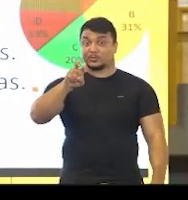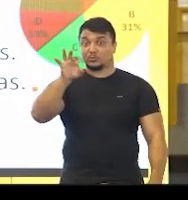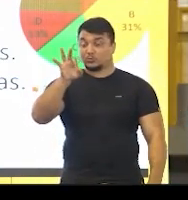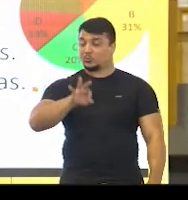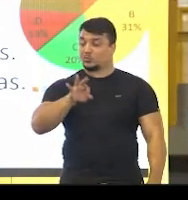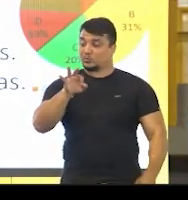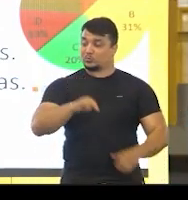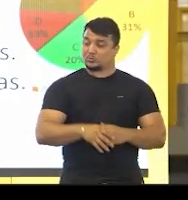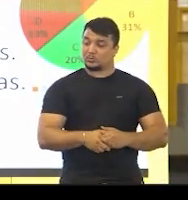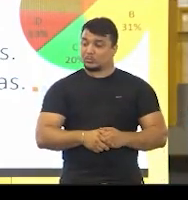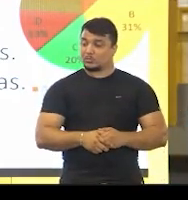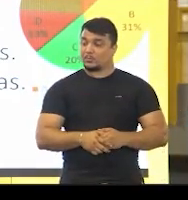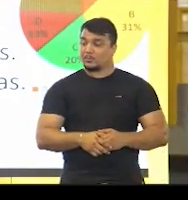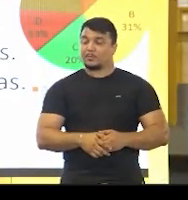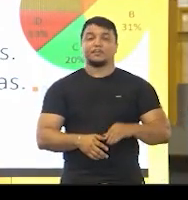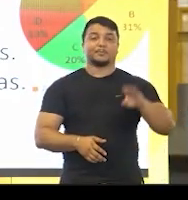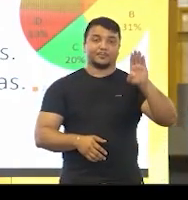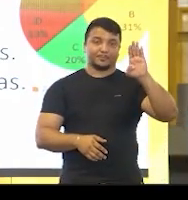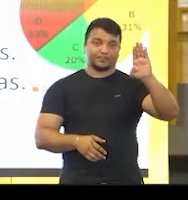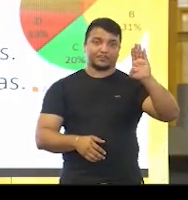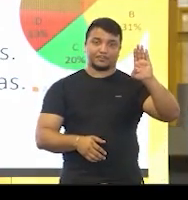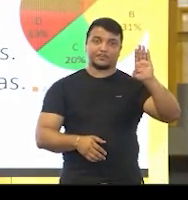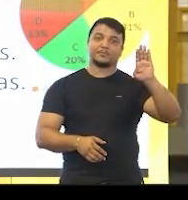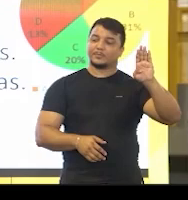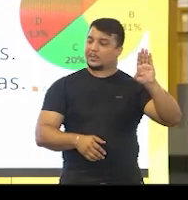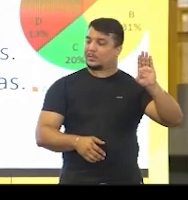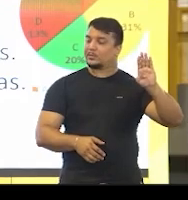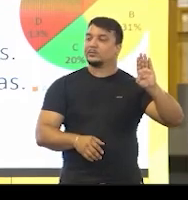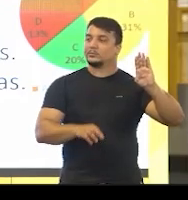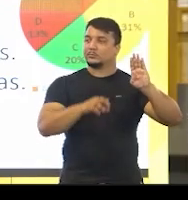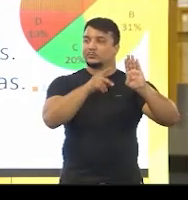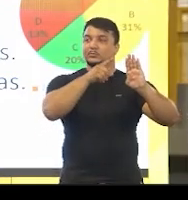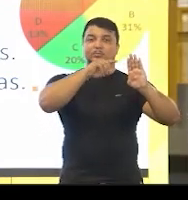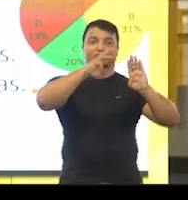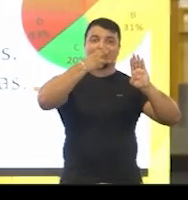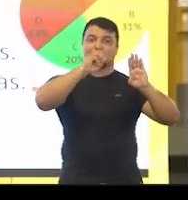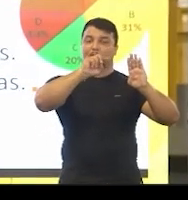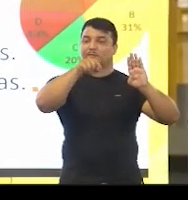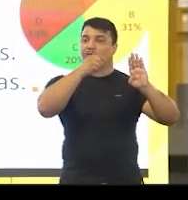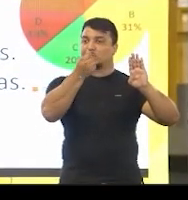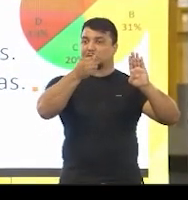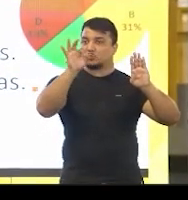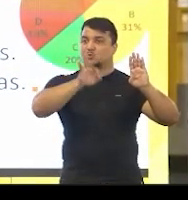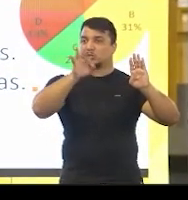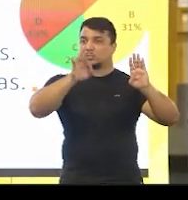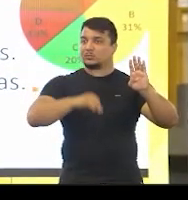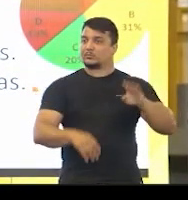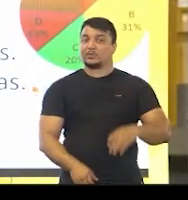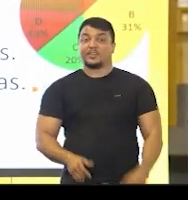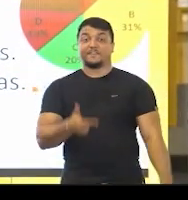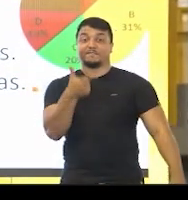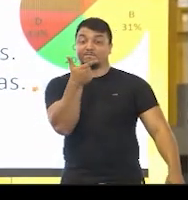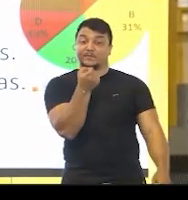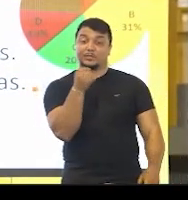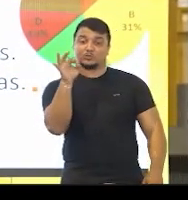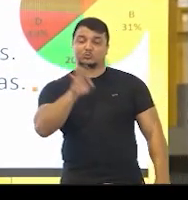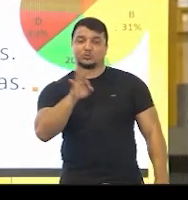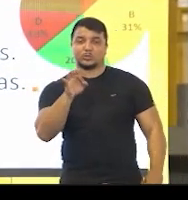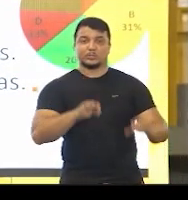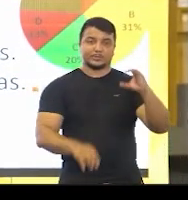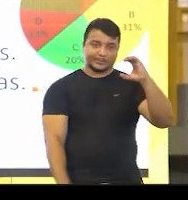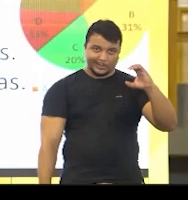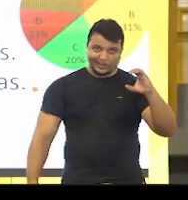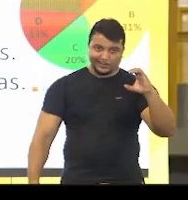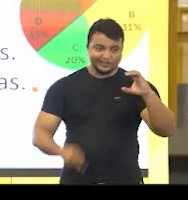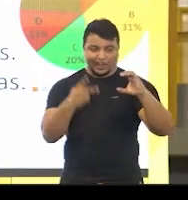30,5% marcaram a opção B. Se vocês quiserem colocar aí ao lado, pode até colocar. 20% a